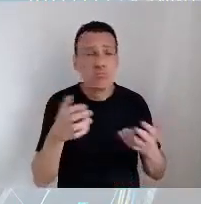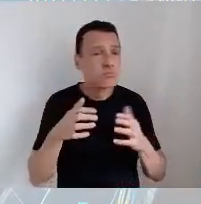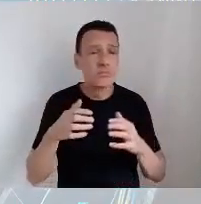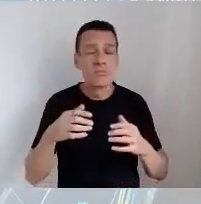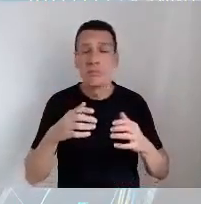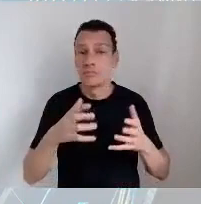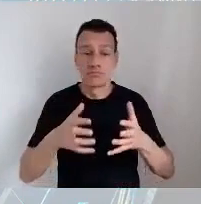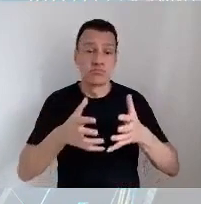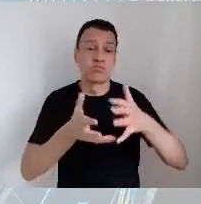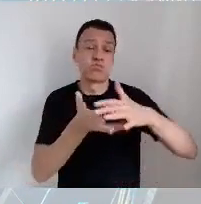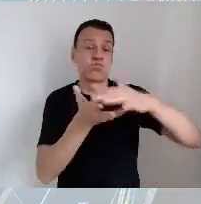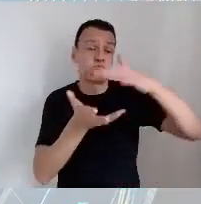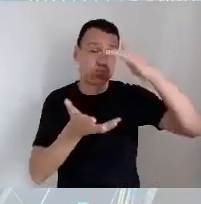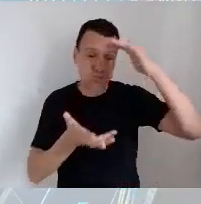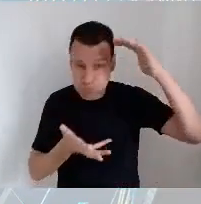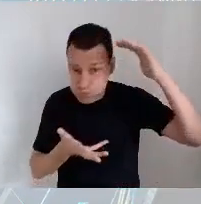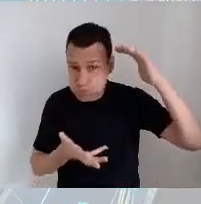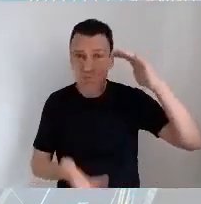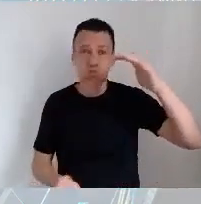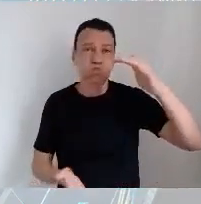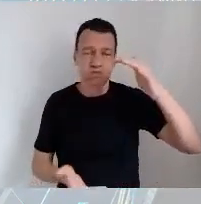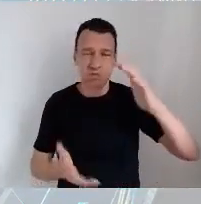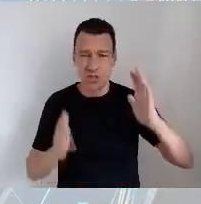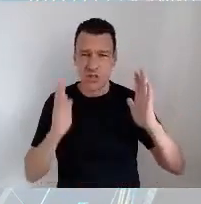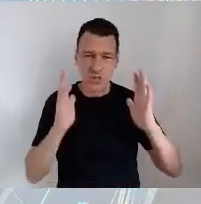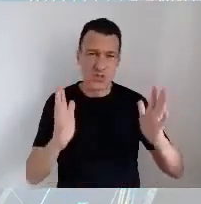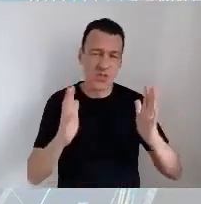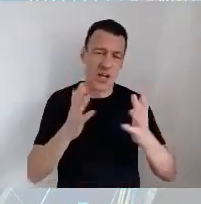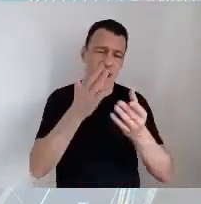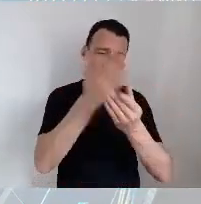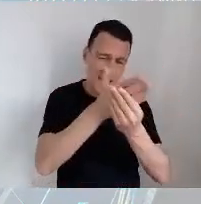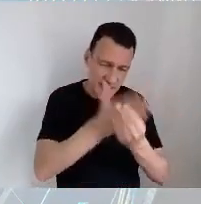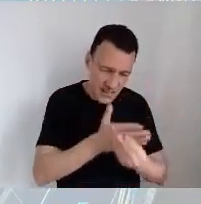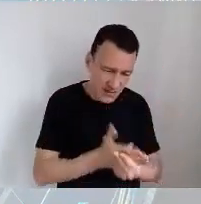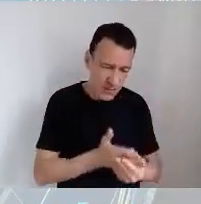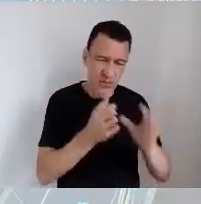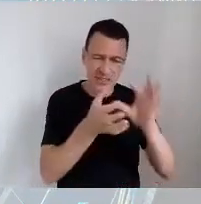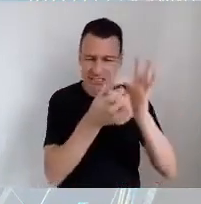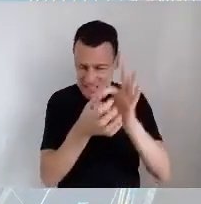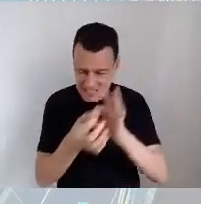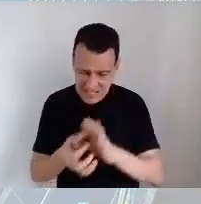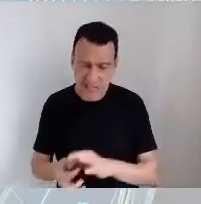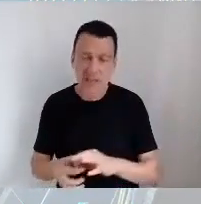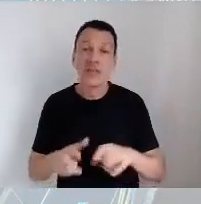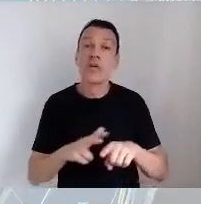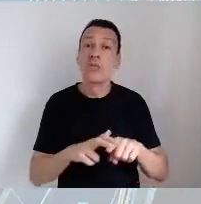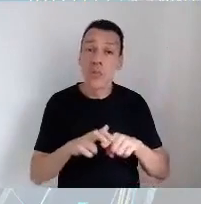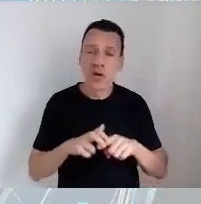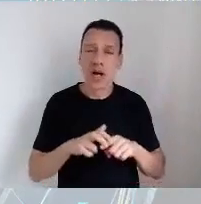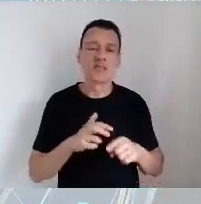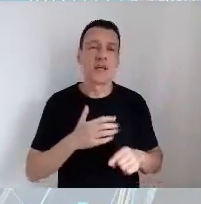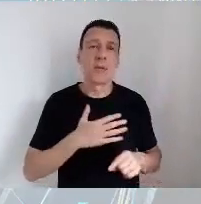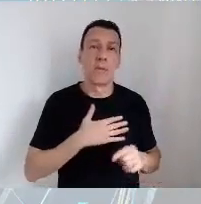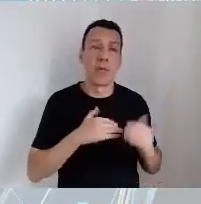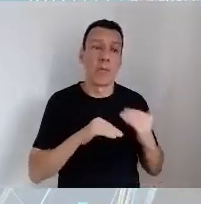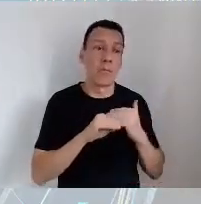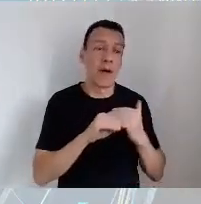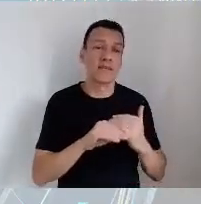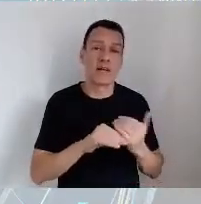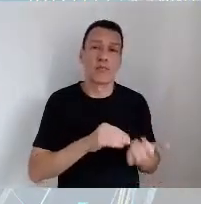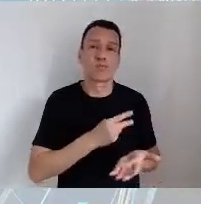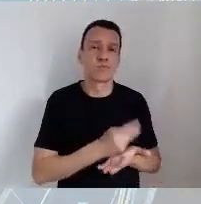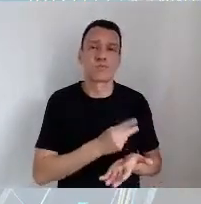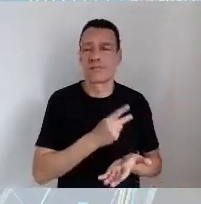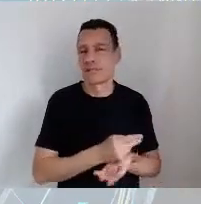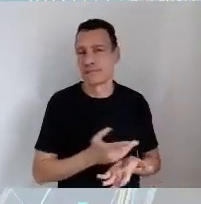arquivos com injeção de dependência e tudo mais o ponto todo é que quando você aumenta quando você